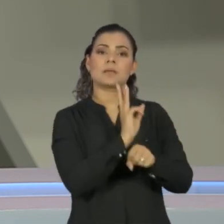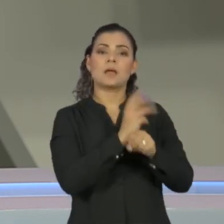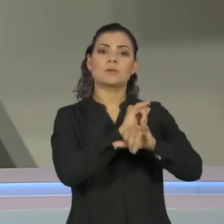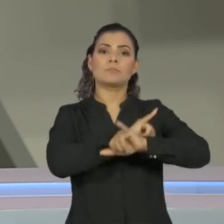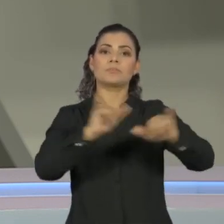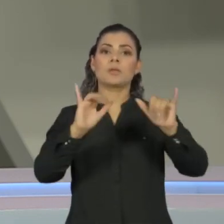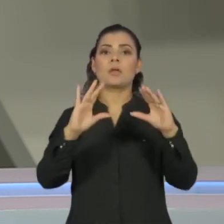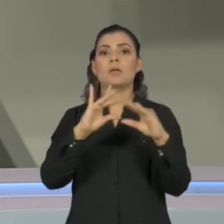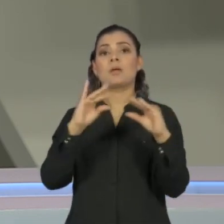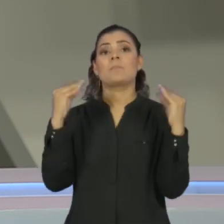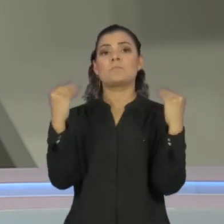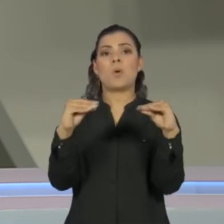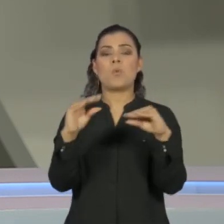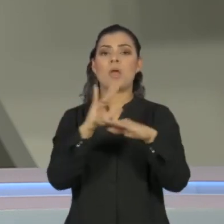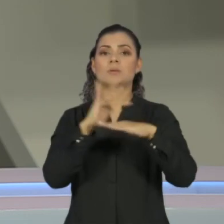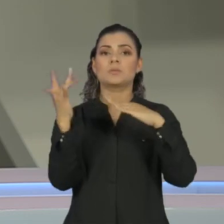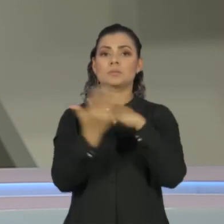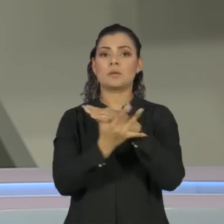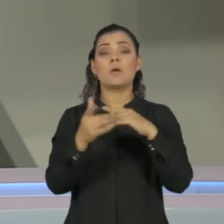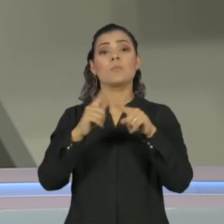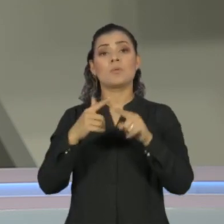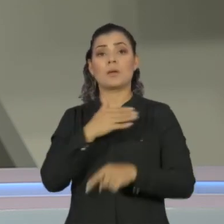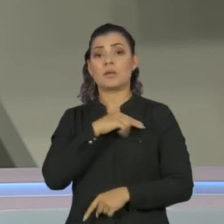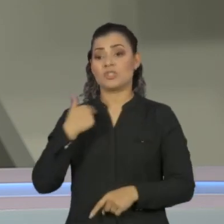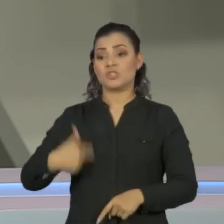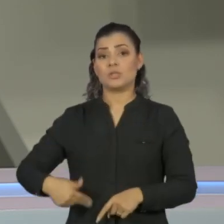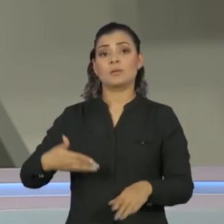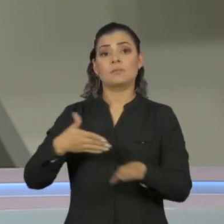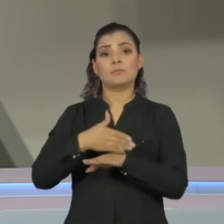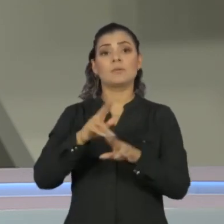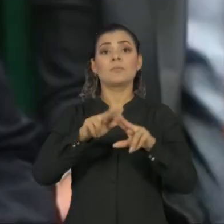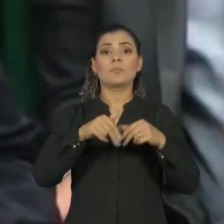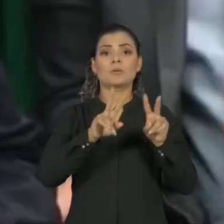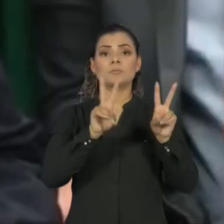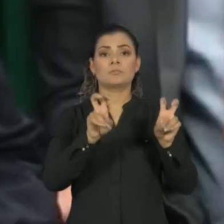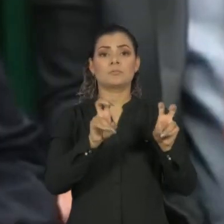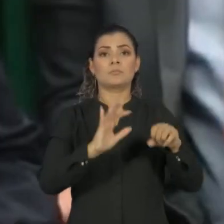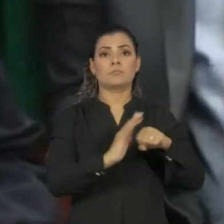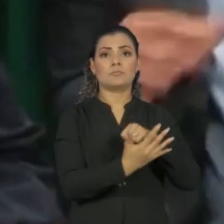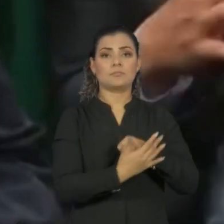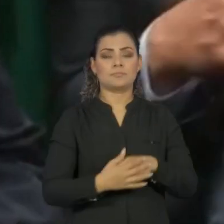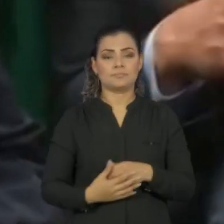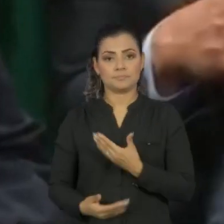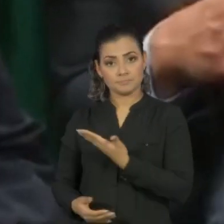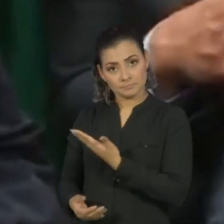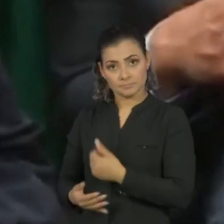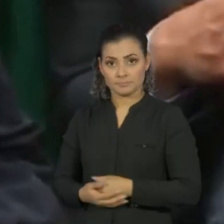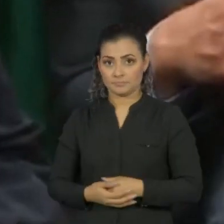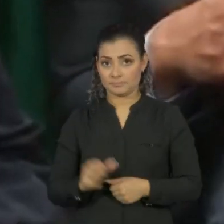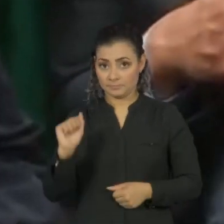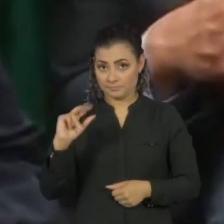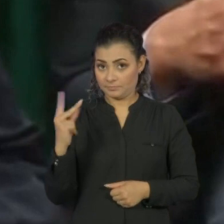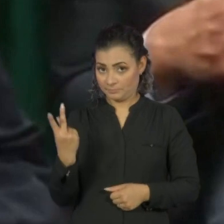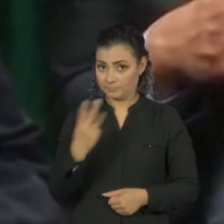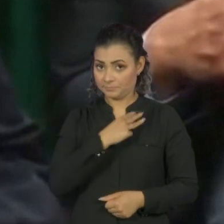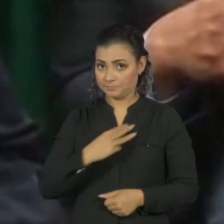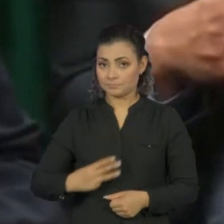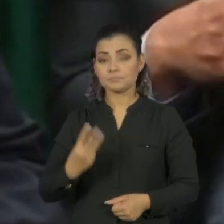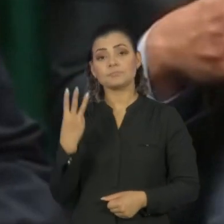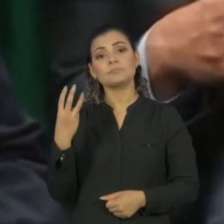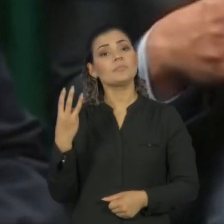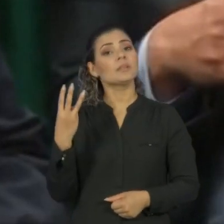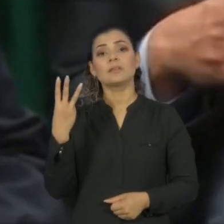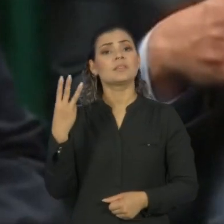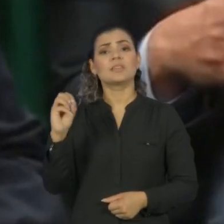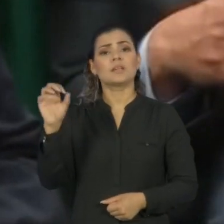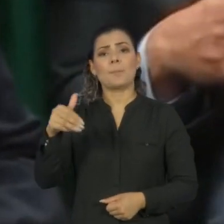publicou nas redes sociais e que ensinou a participação da china na pandemia de coronavírus o ministro da educação ficou menos de meia hora